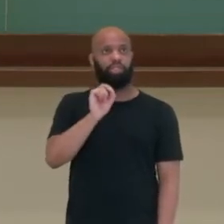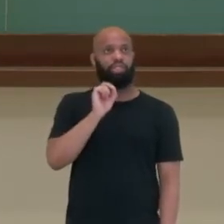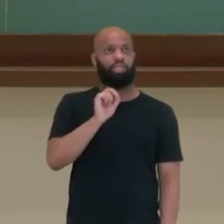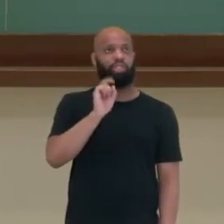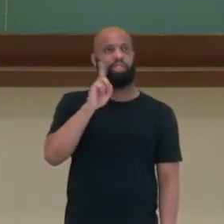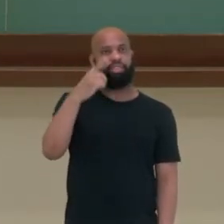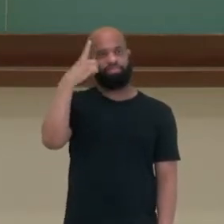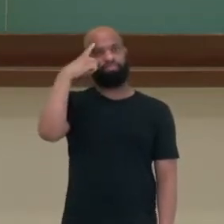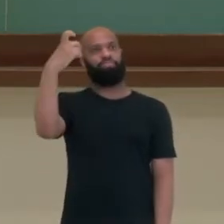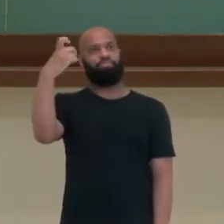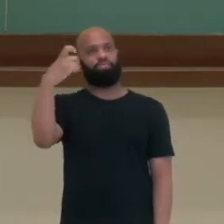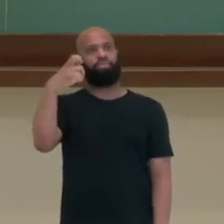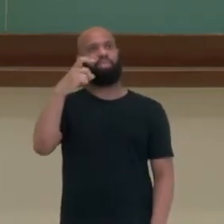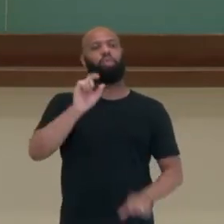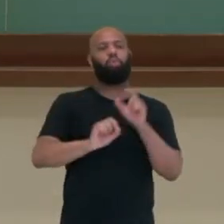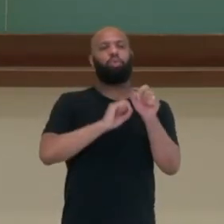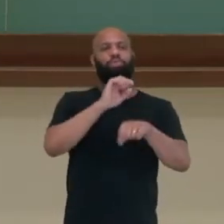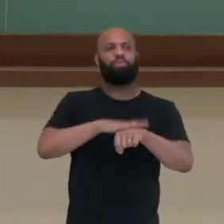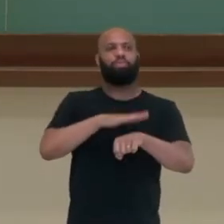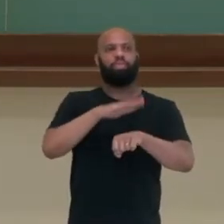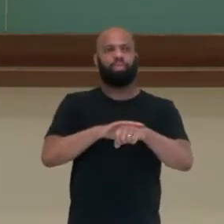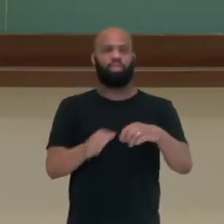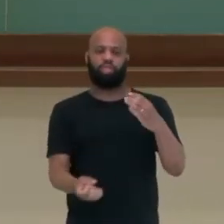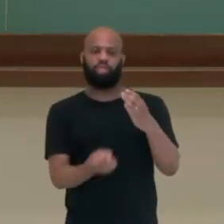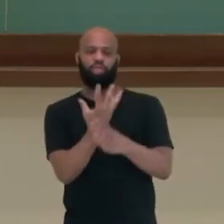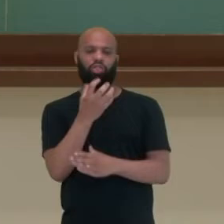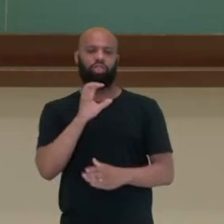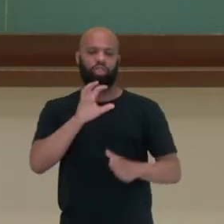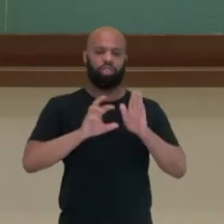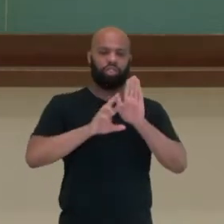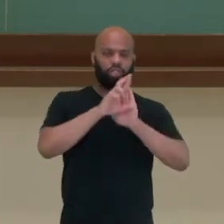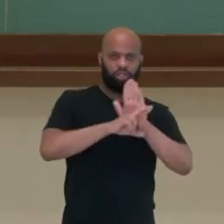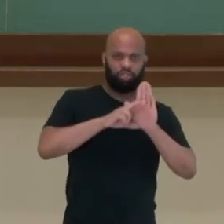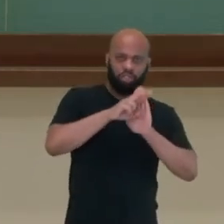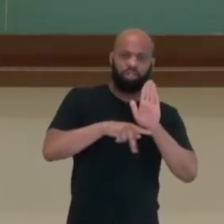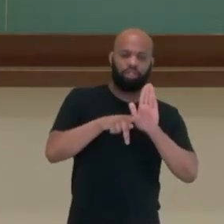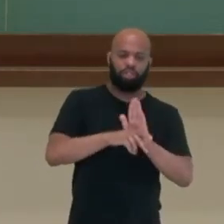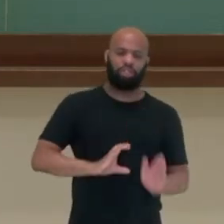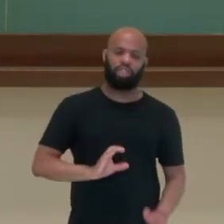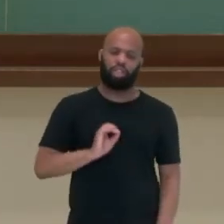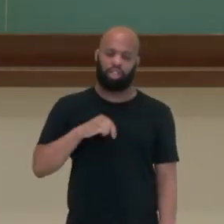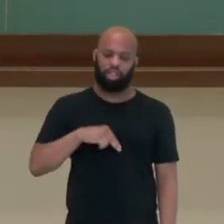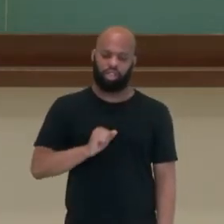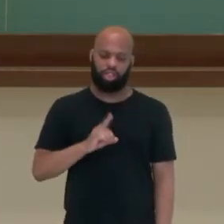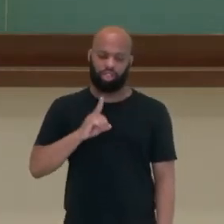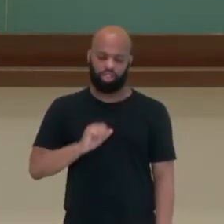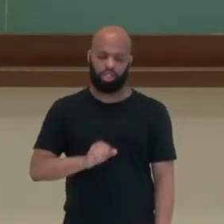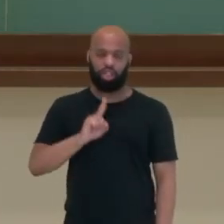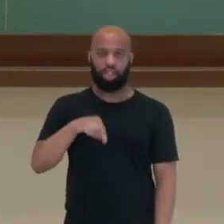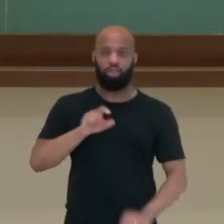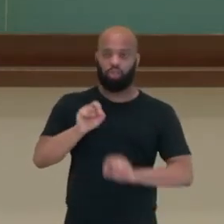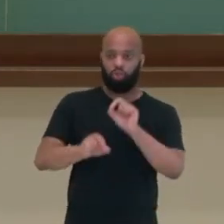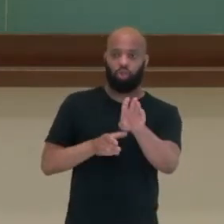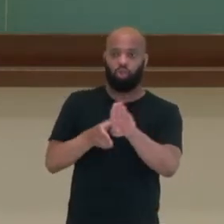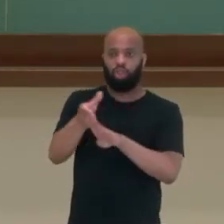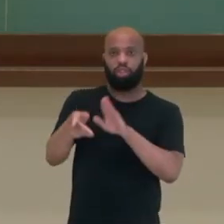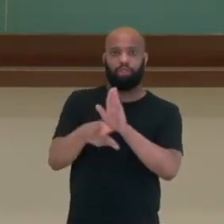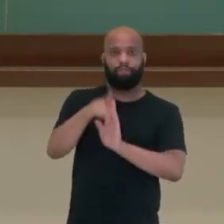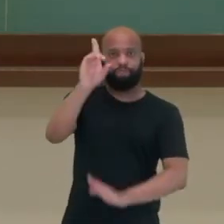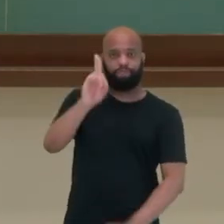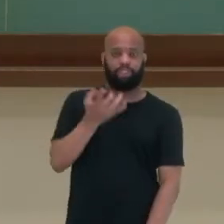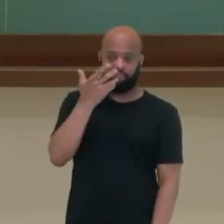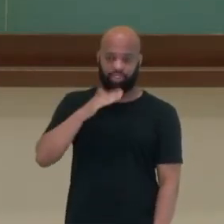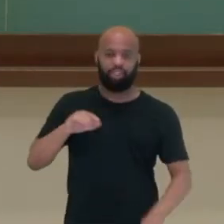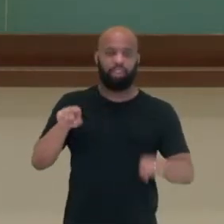a ideia de quando surgiu essa resolução no CONANDA, no Conselho Nacional dos Direitos da Criança e do